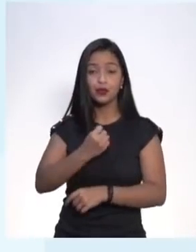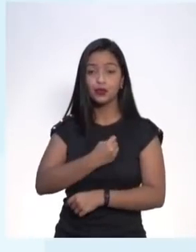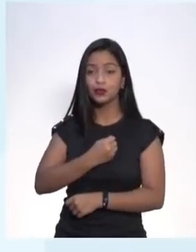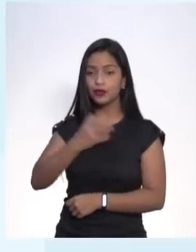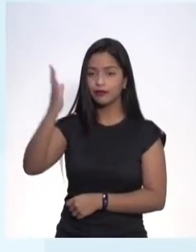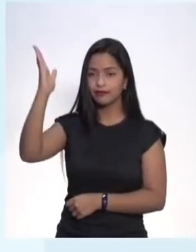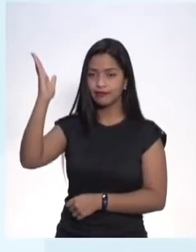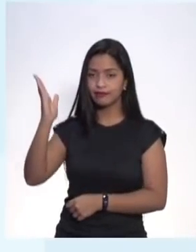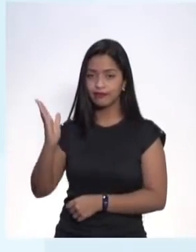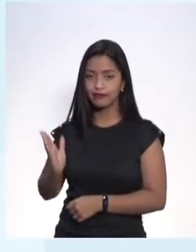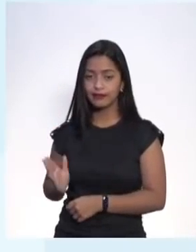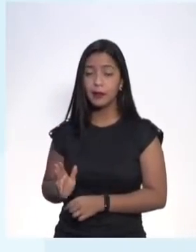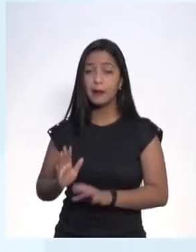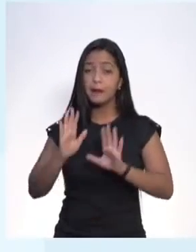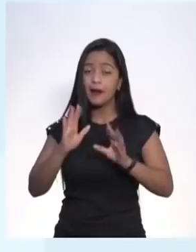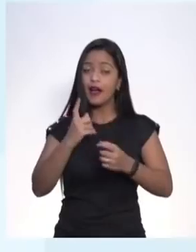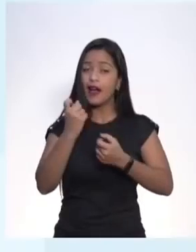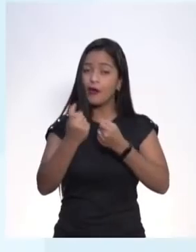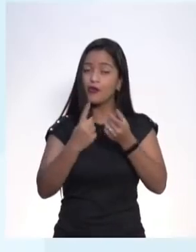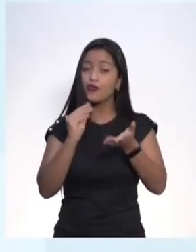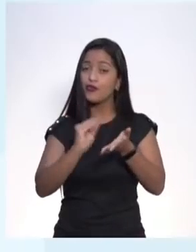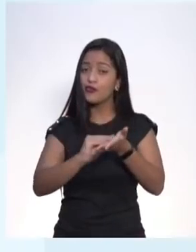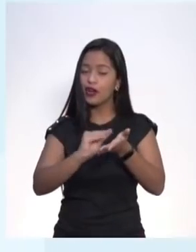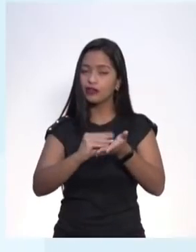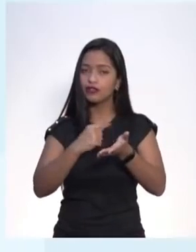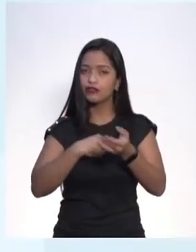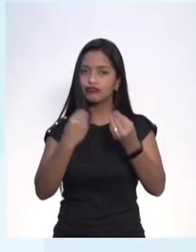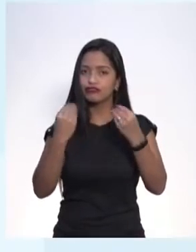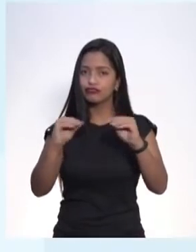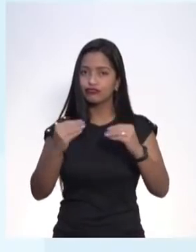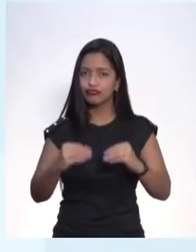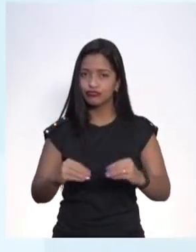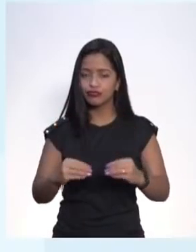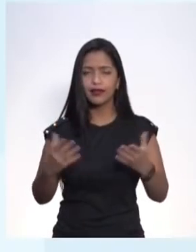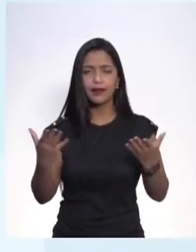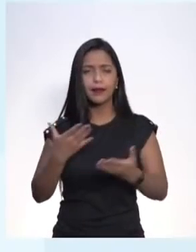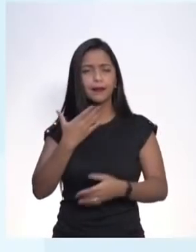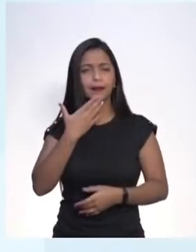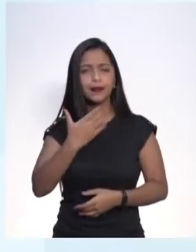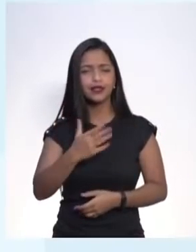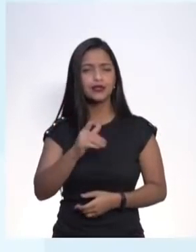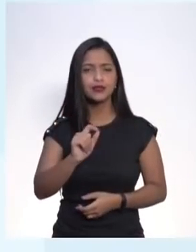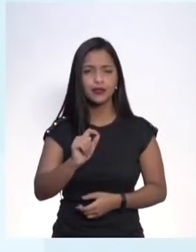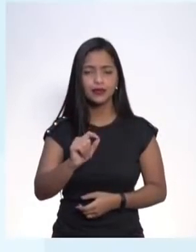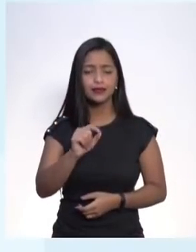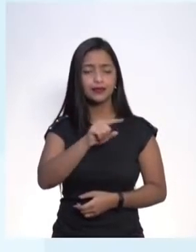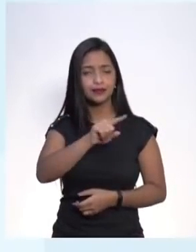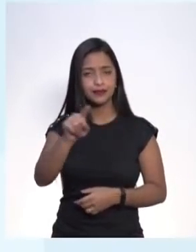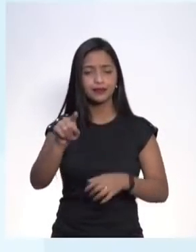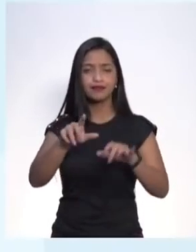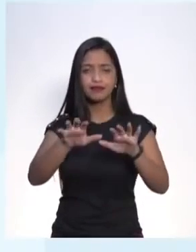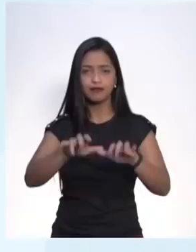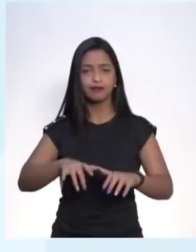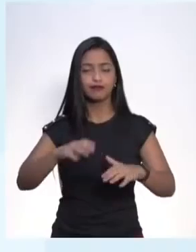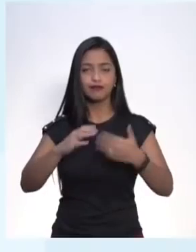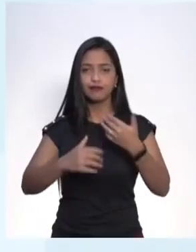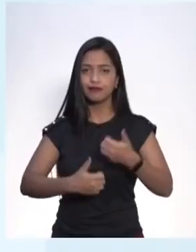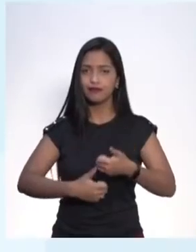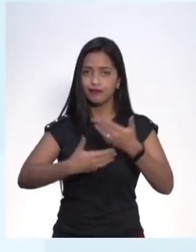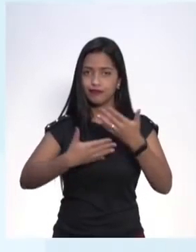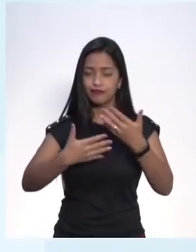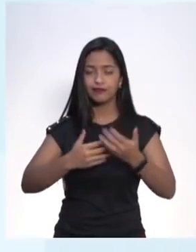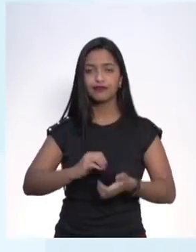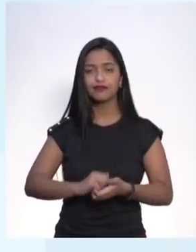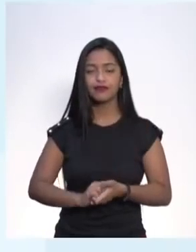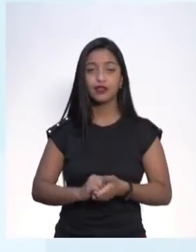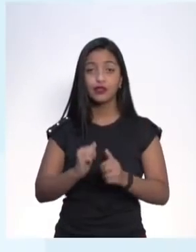falta algumas relações. O que eu vou pedir para vocês? Colocar aí no chat, né? Colocar, nomear, aí com